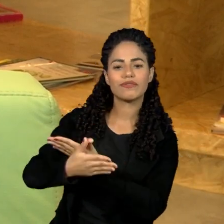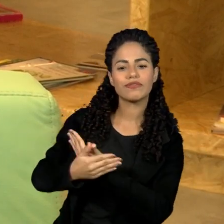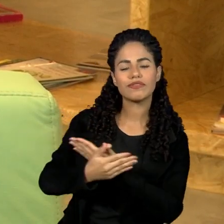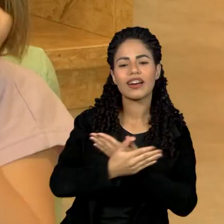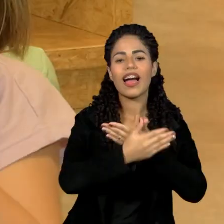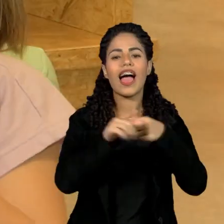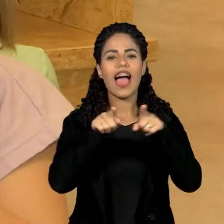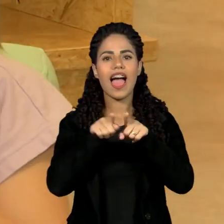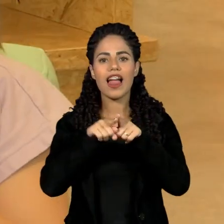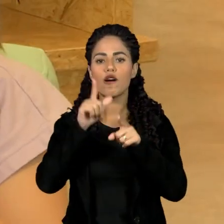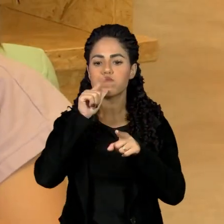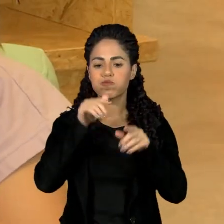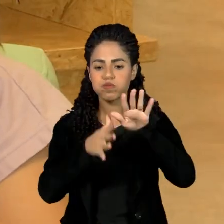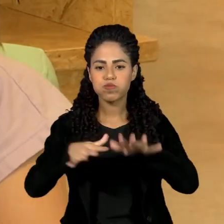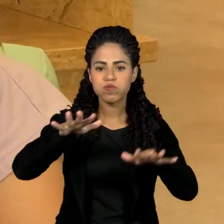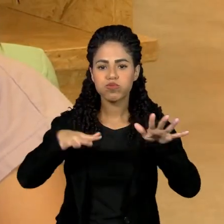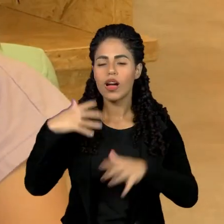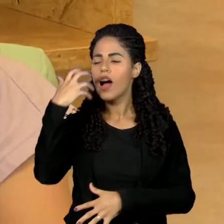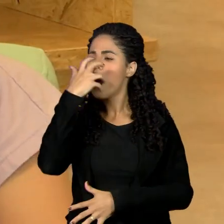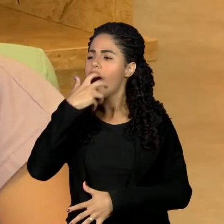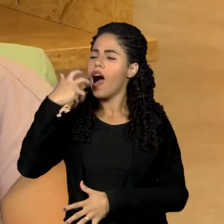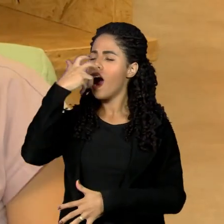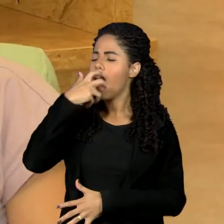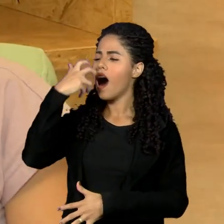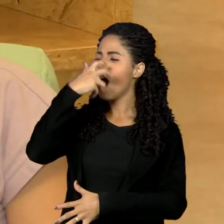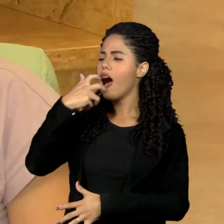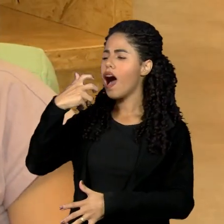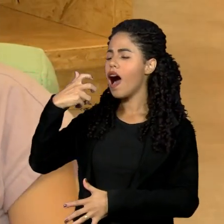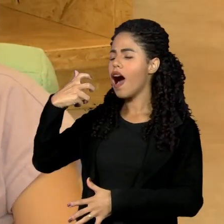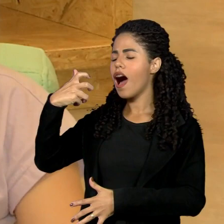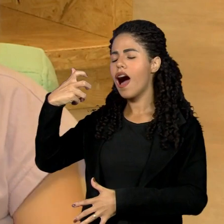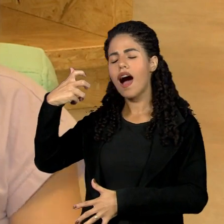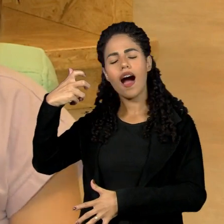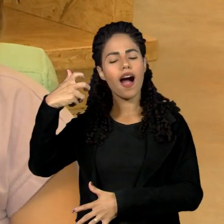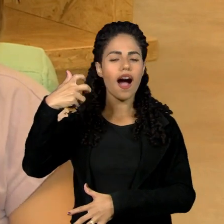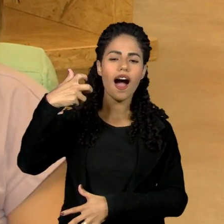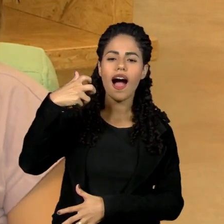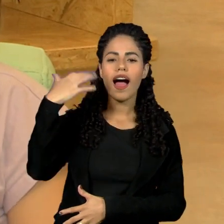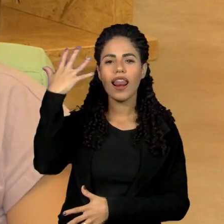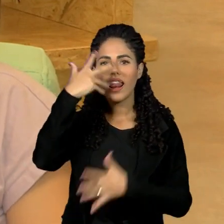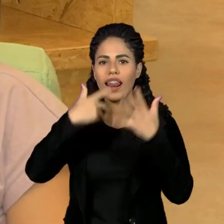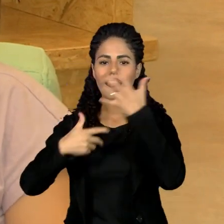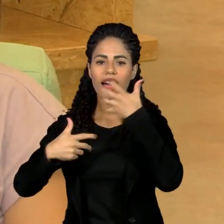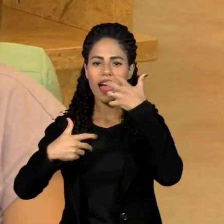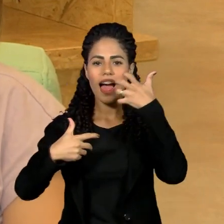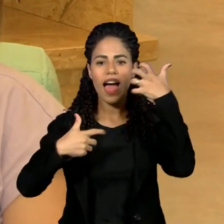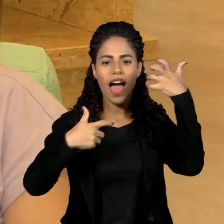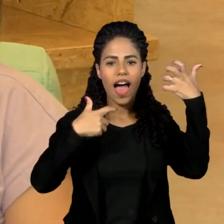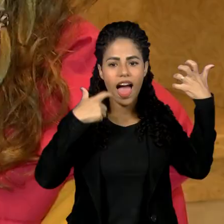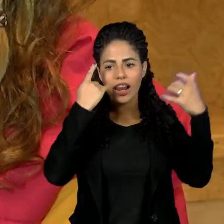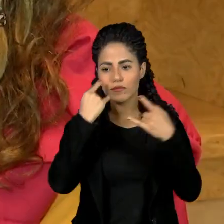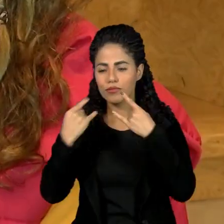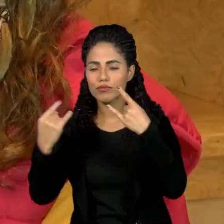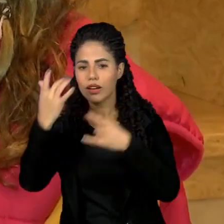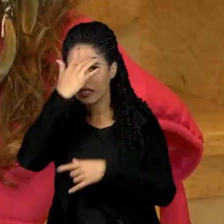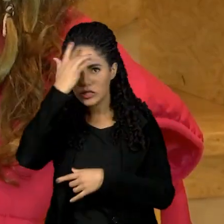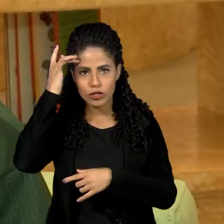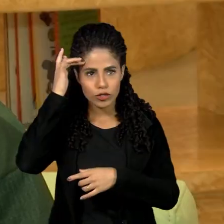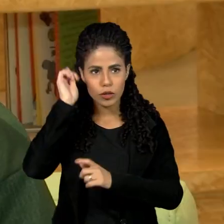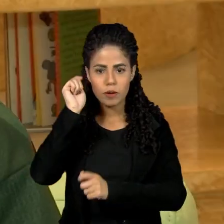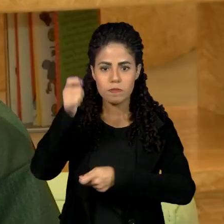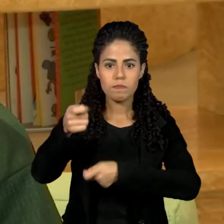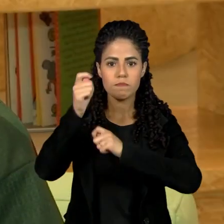embaixo d'água. O canto dela é tão bonito que enfeitiça os pescadores para não pescarem os peixinhos. O